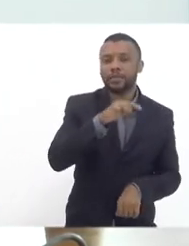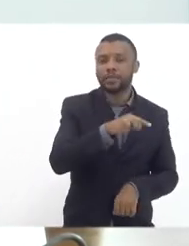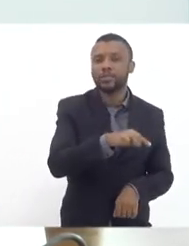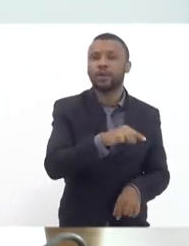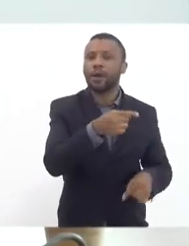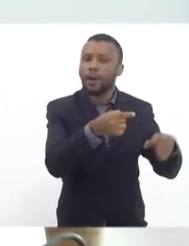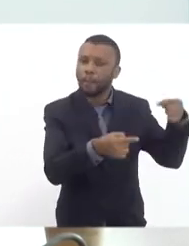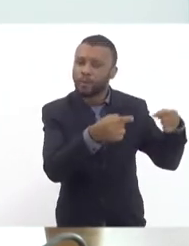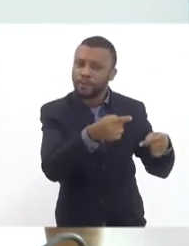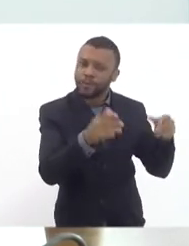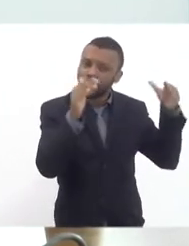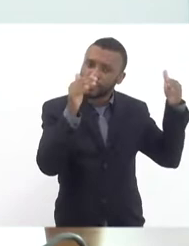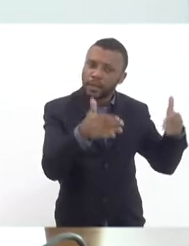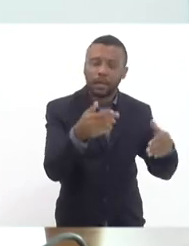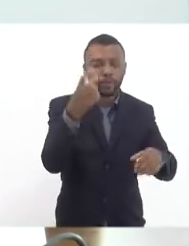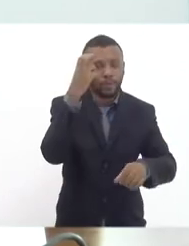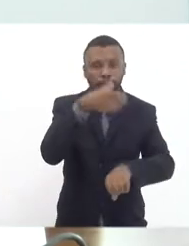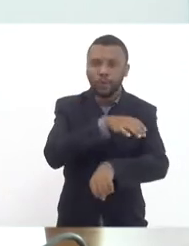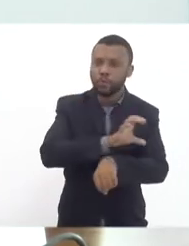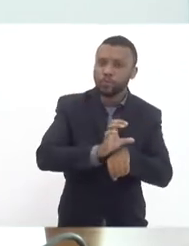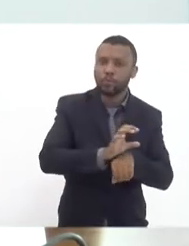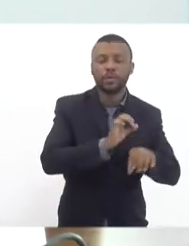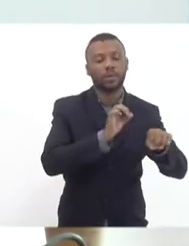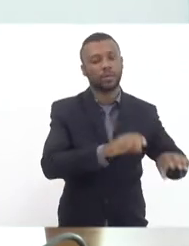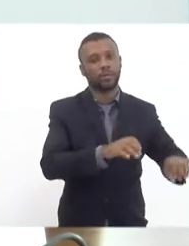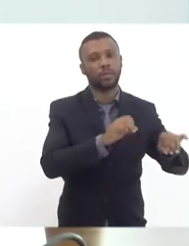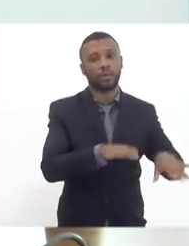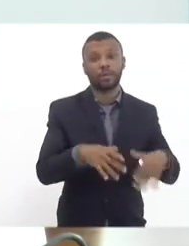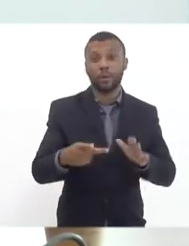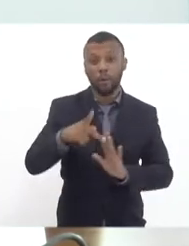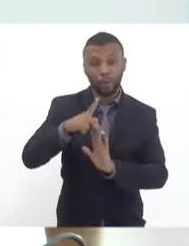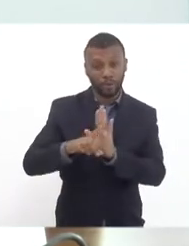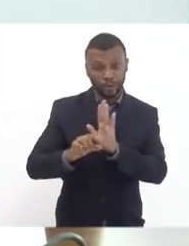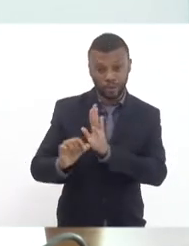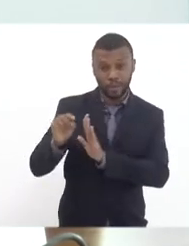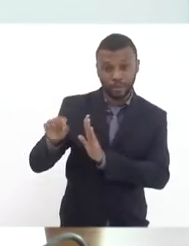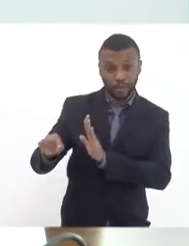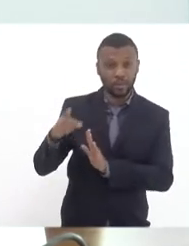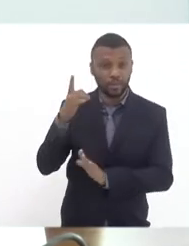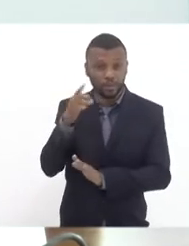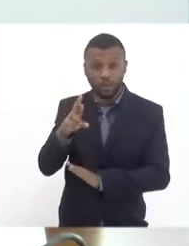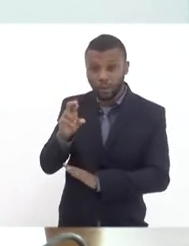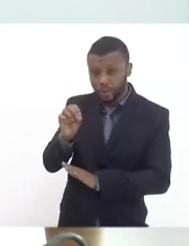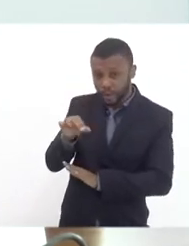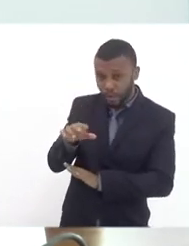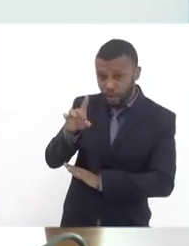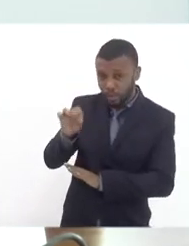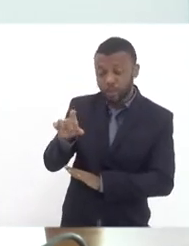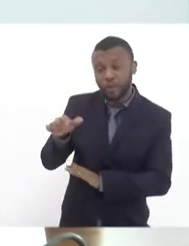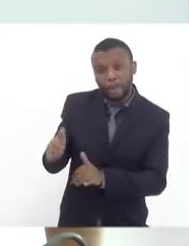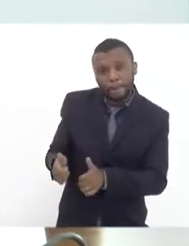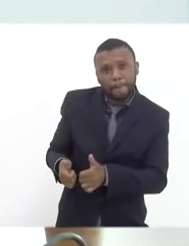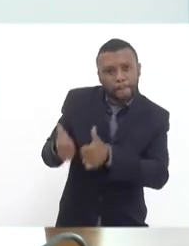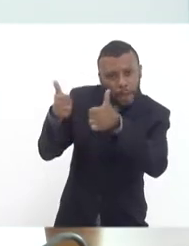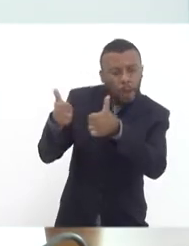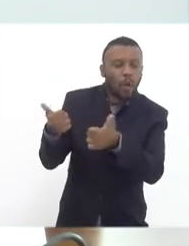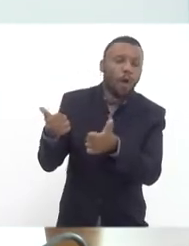Anchieta, sem sombra de dúvidas, talvez seja o melhor projeto que dialogue com São Gonçalo nos últimos 10 anos. Parabéns,